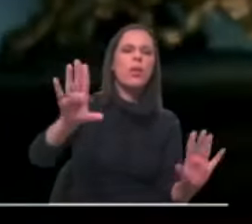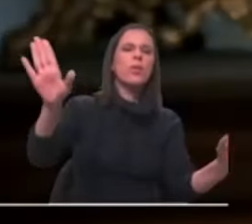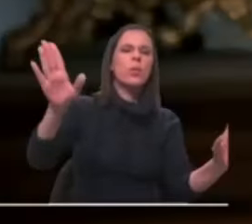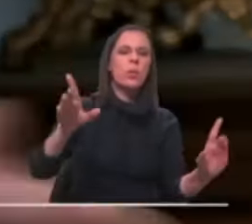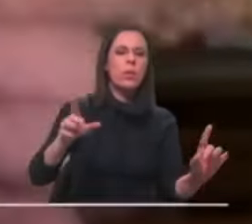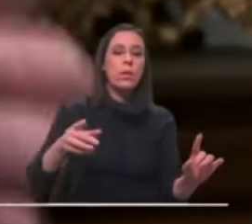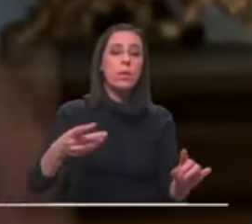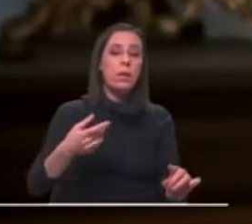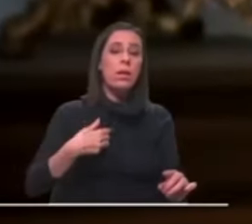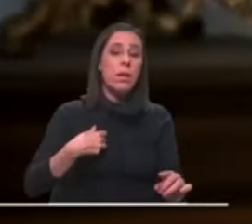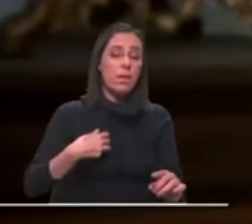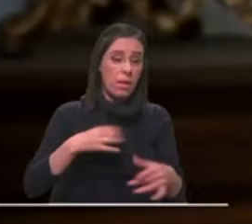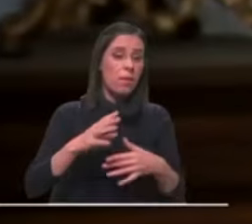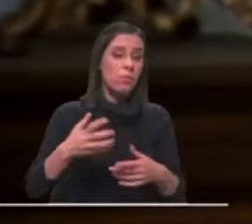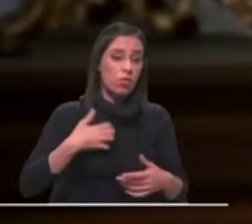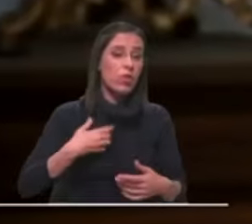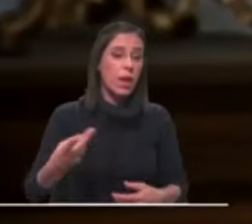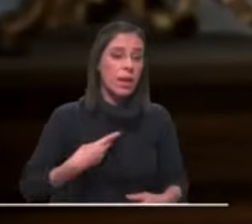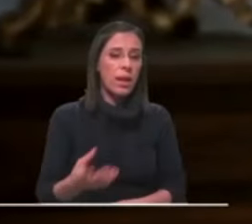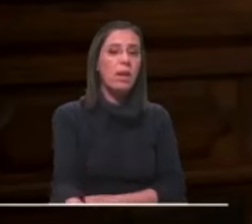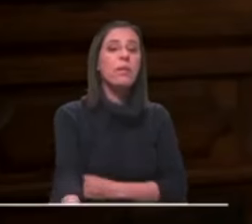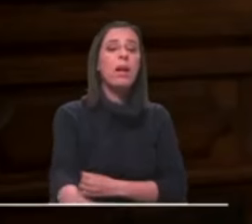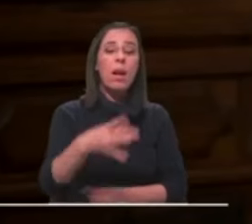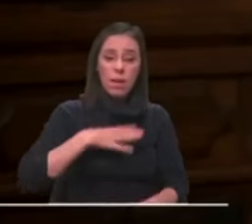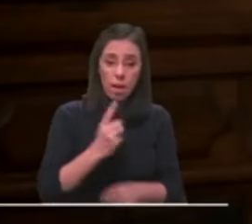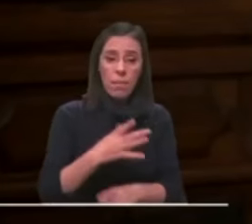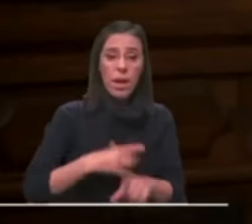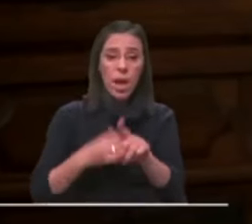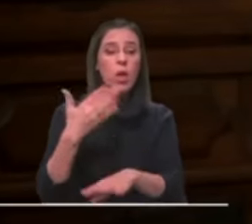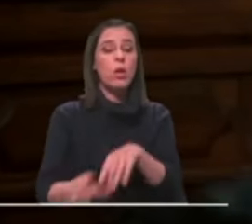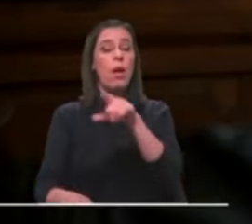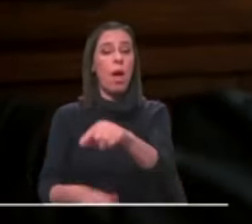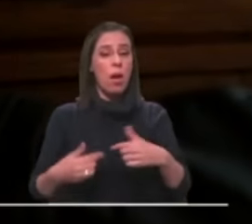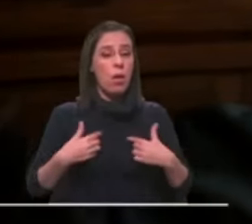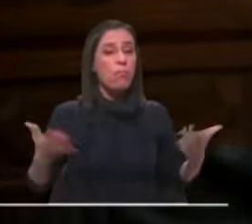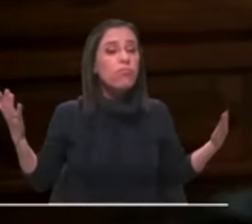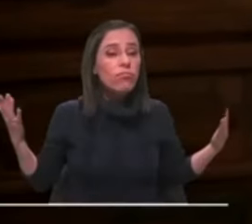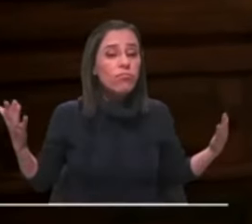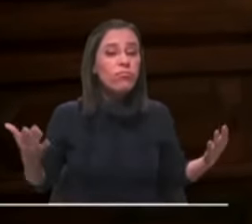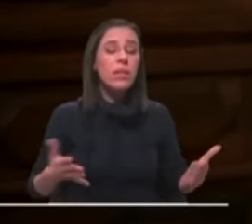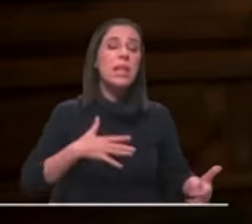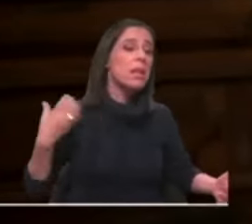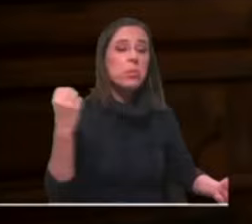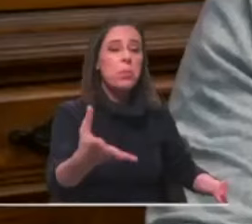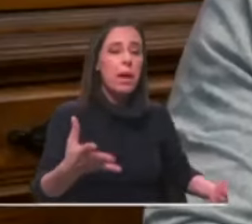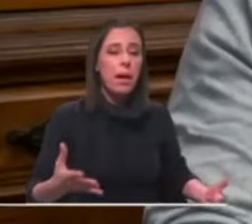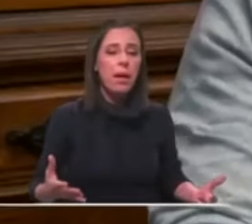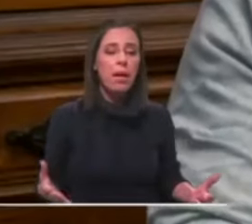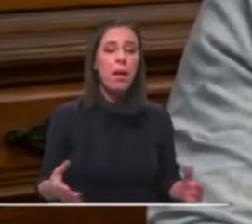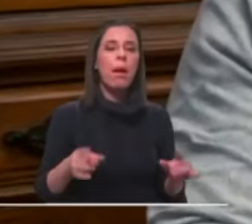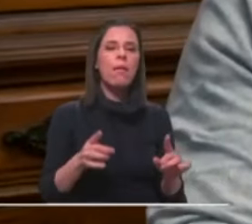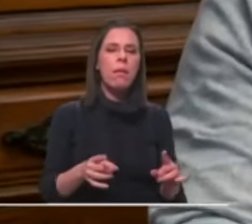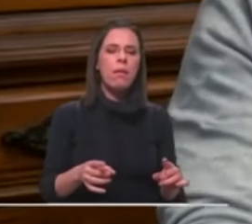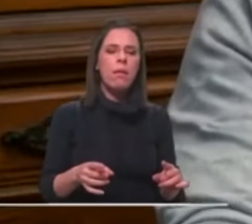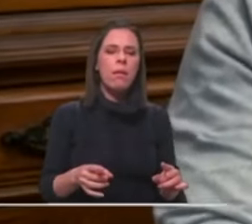muito, sim. Nós 7 anos, assim. E ele, também queres, só para partir, assim. Temos pena. E perante